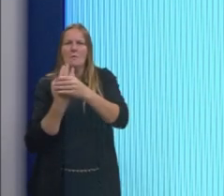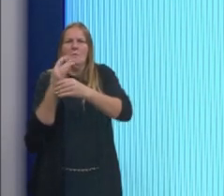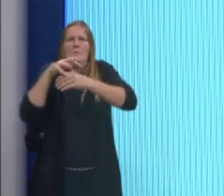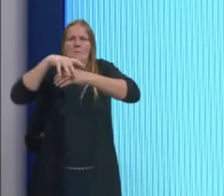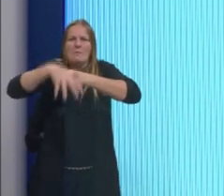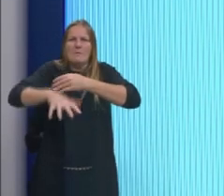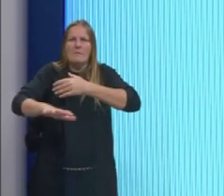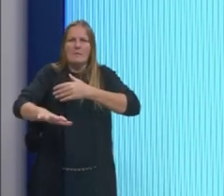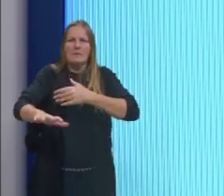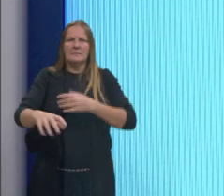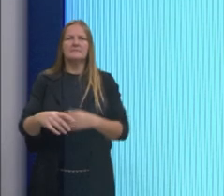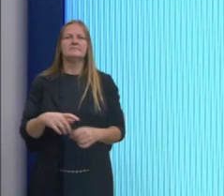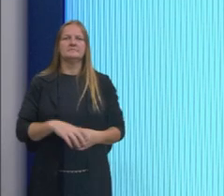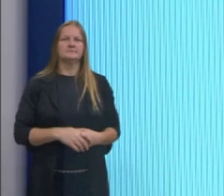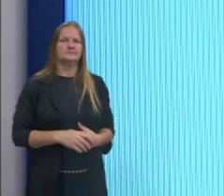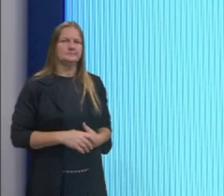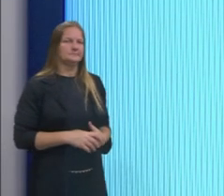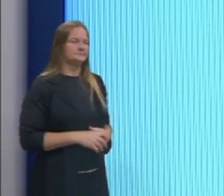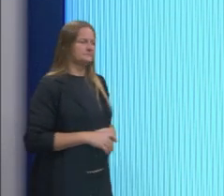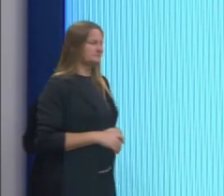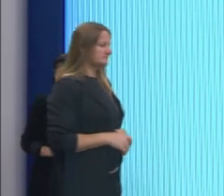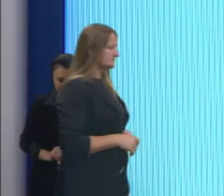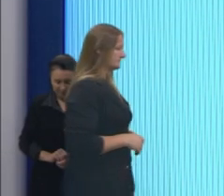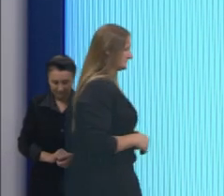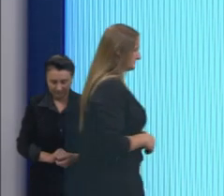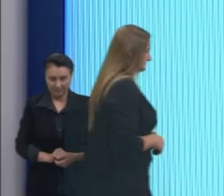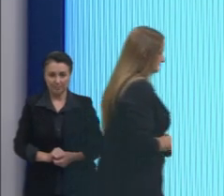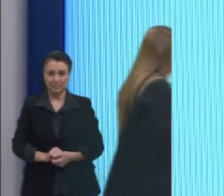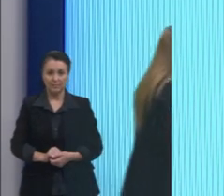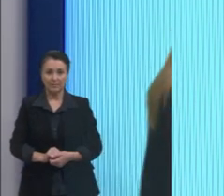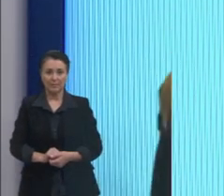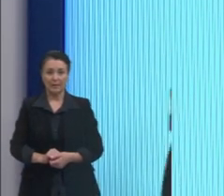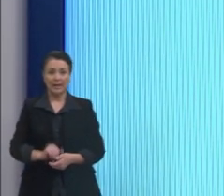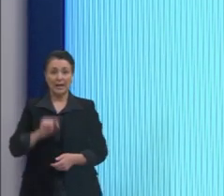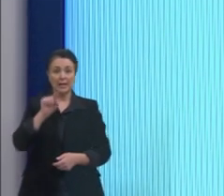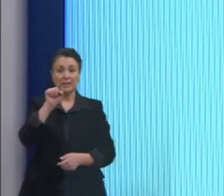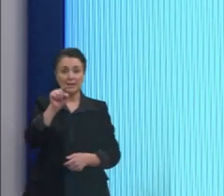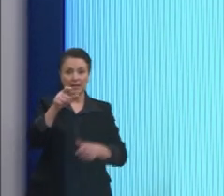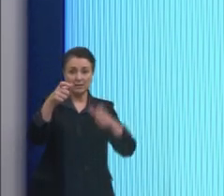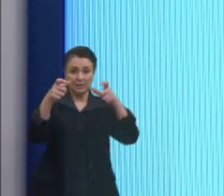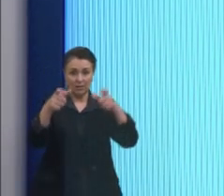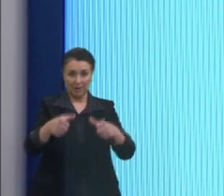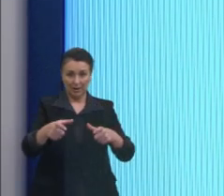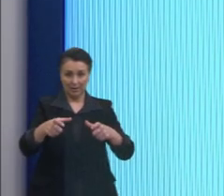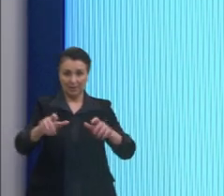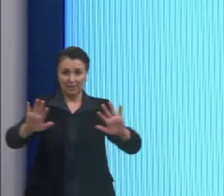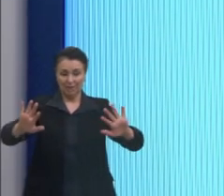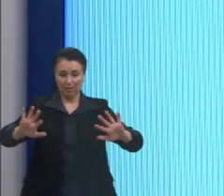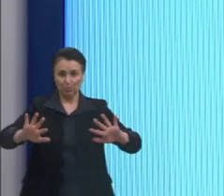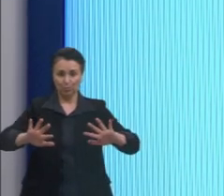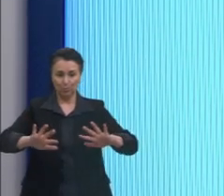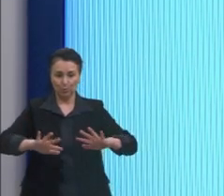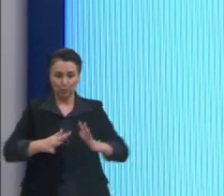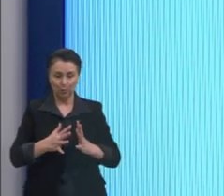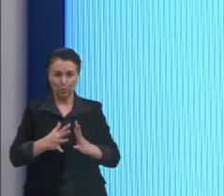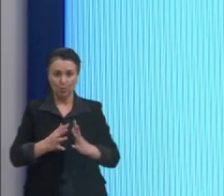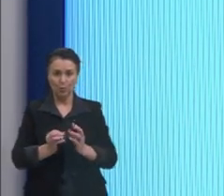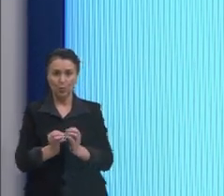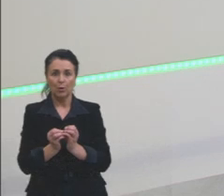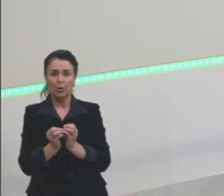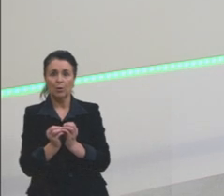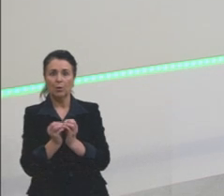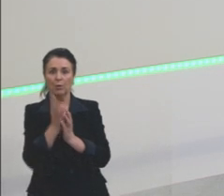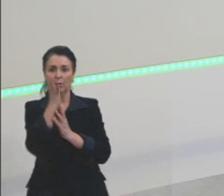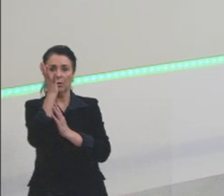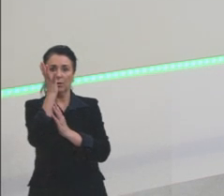de Cordilheiras a justamente nessa nessa parte aí da convergente e já convergente para